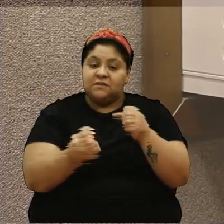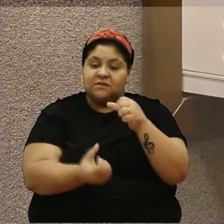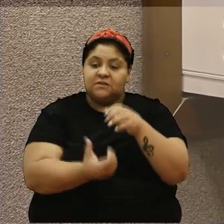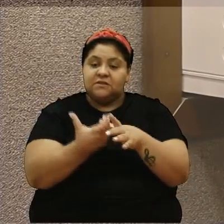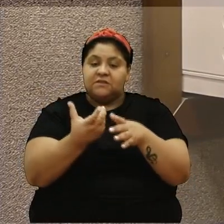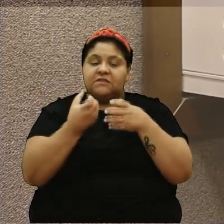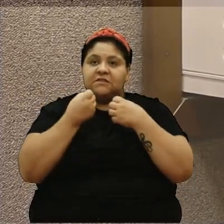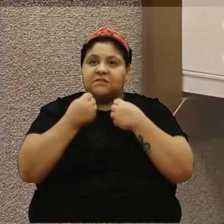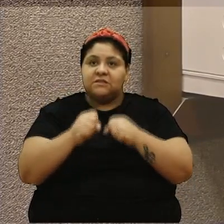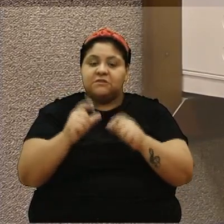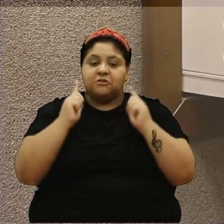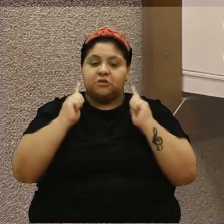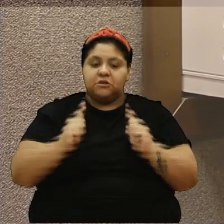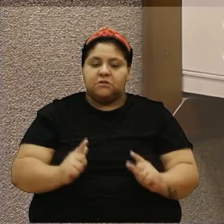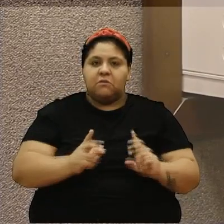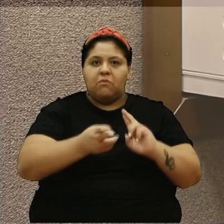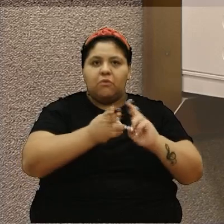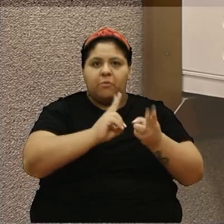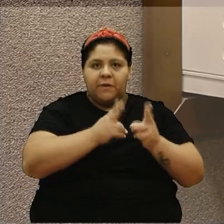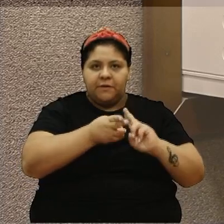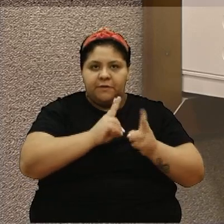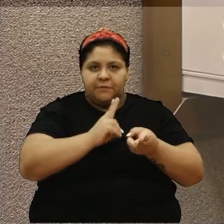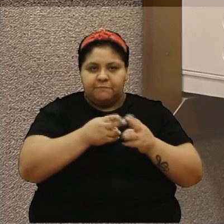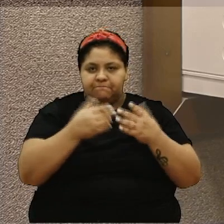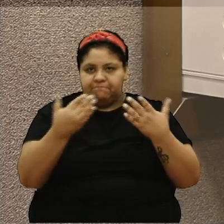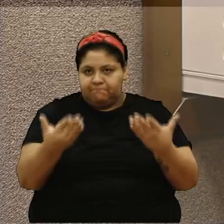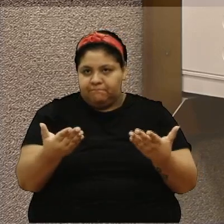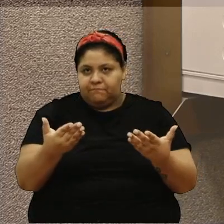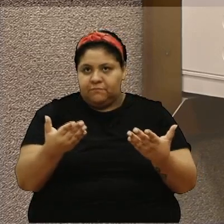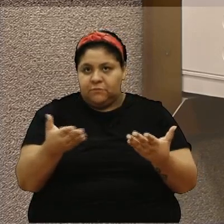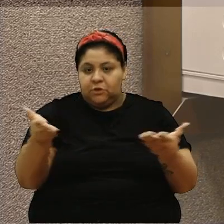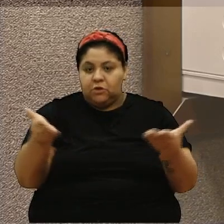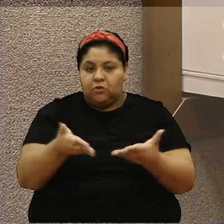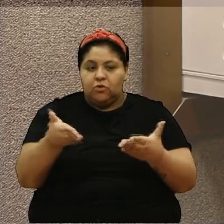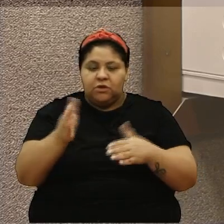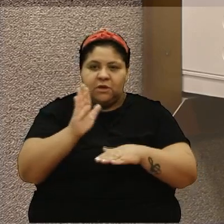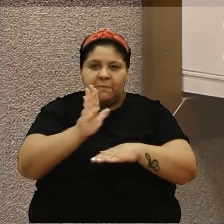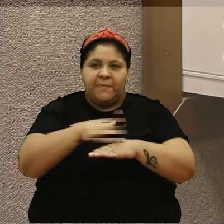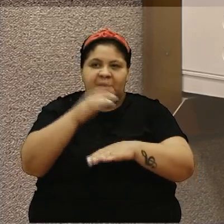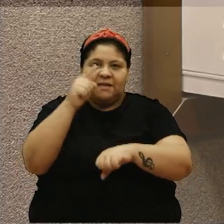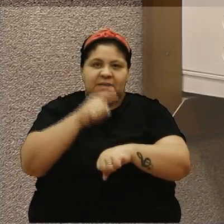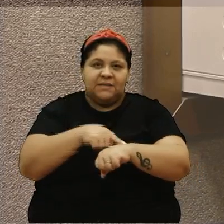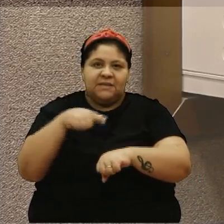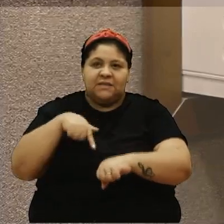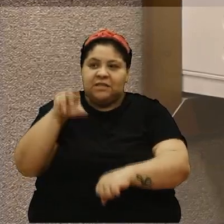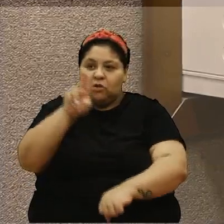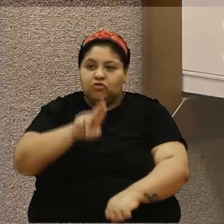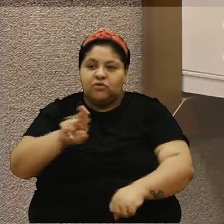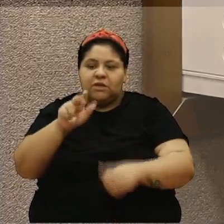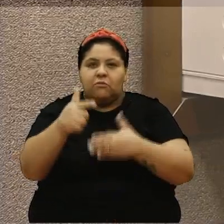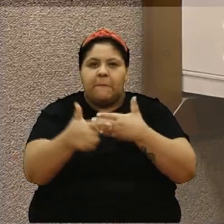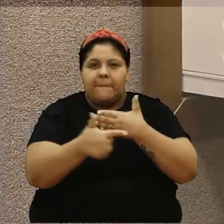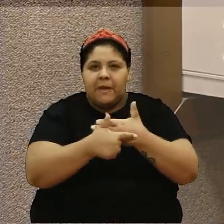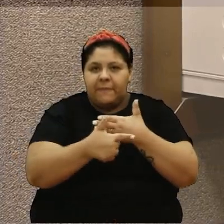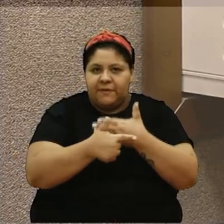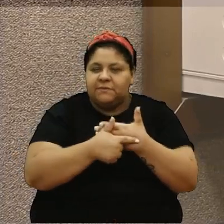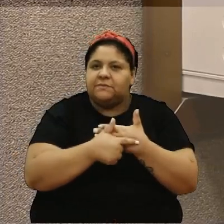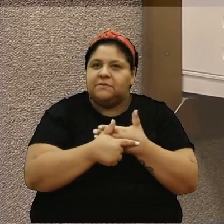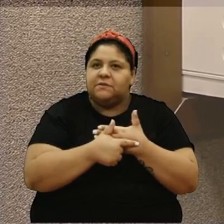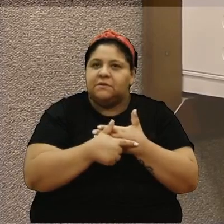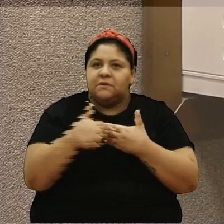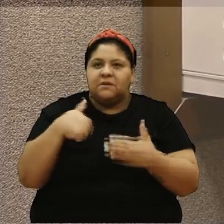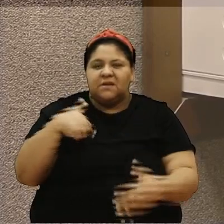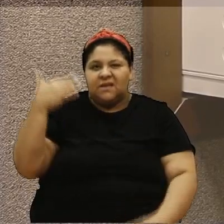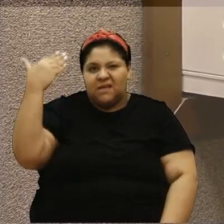Gestão Urbana. O fato de eu estar aqui há mais tempo, ter ocupado cargos, eu